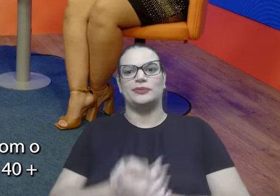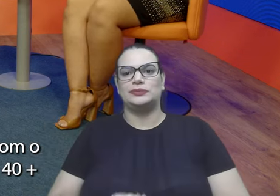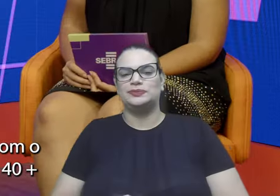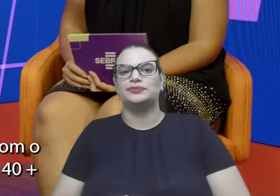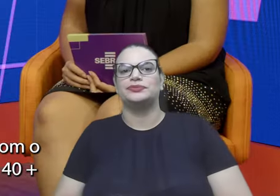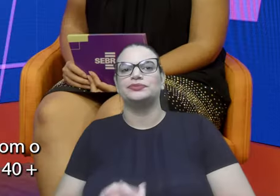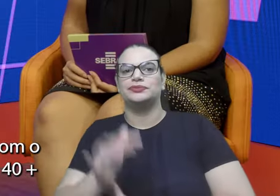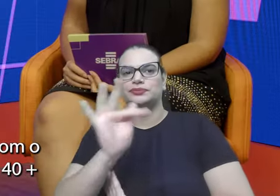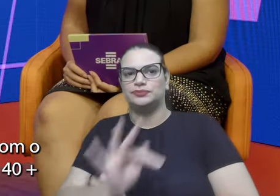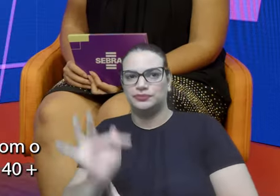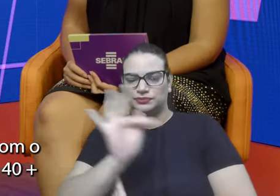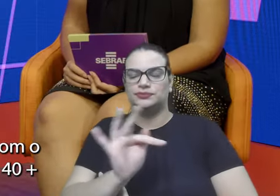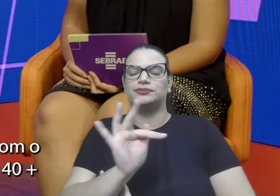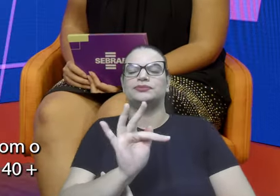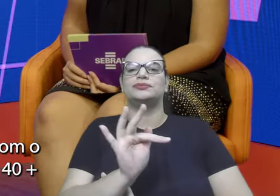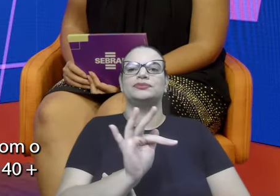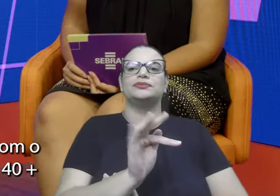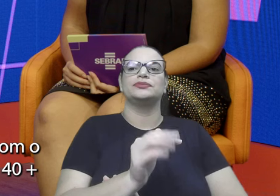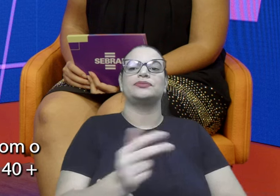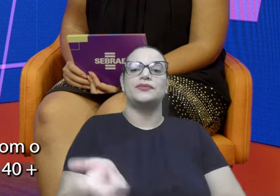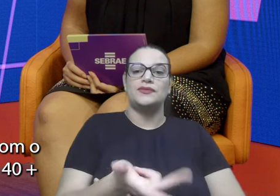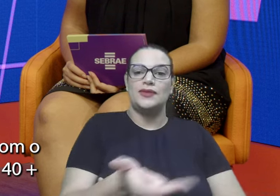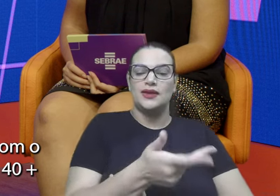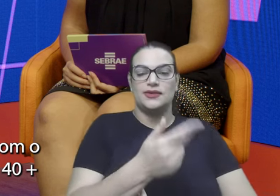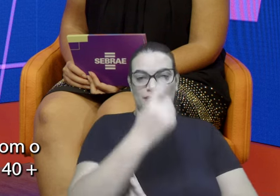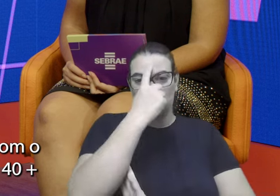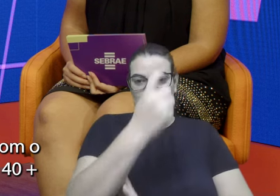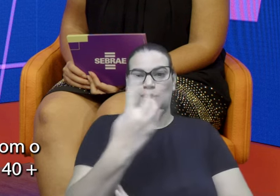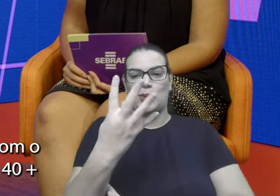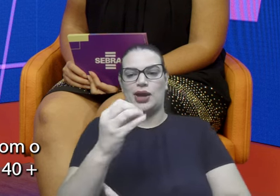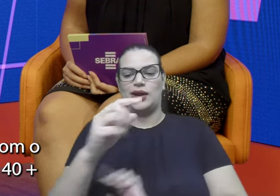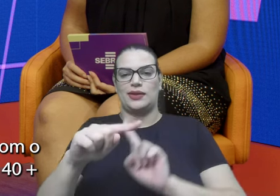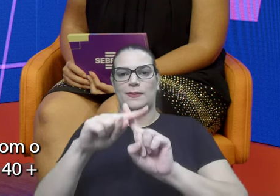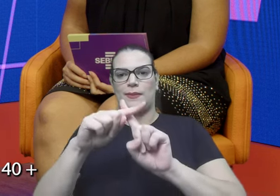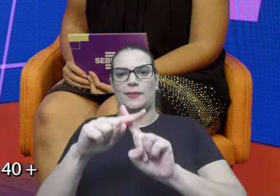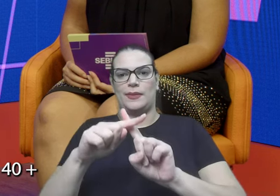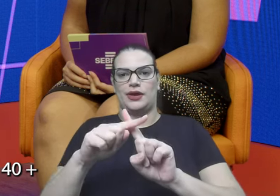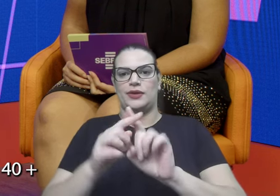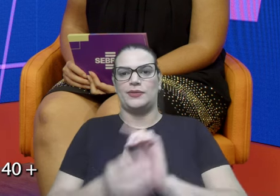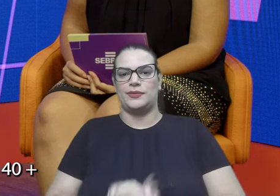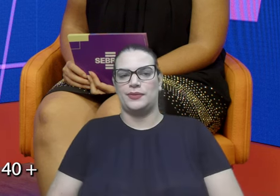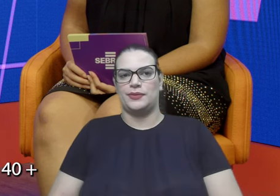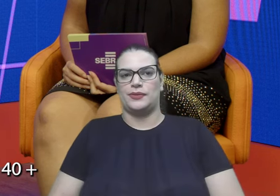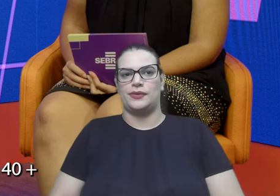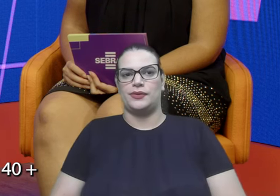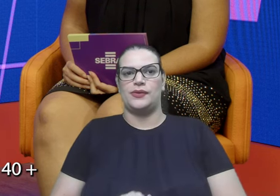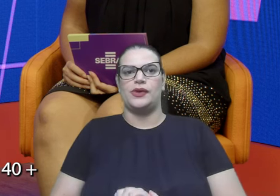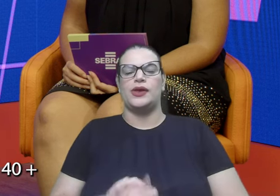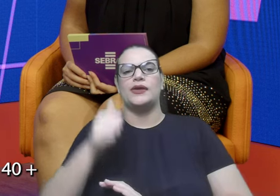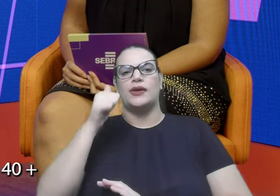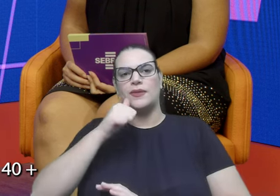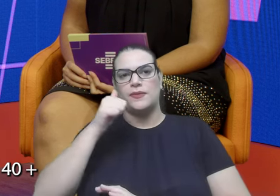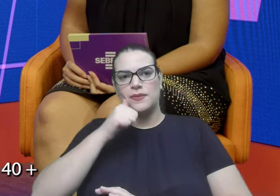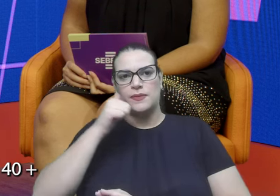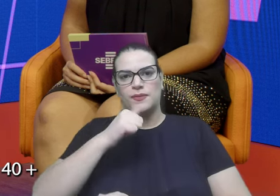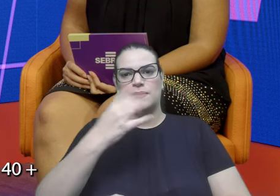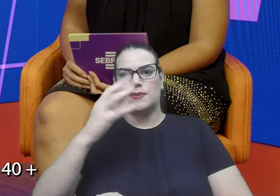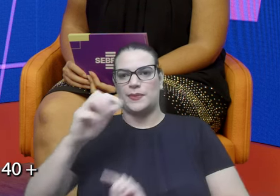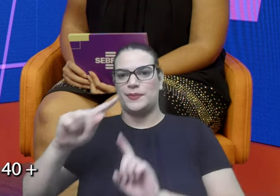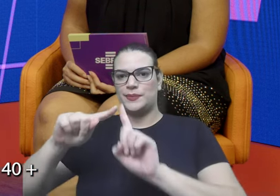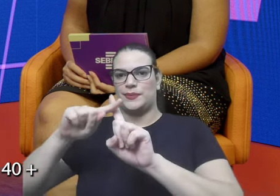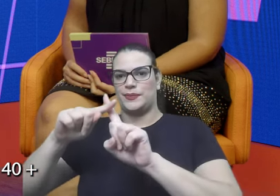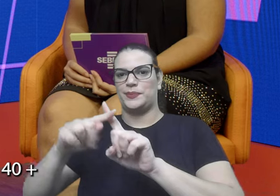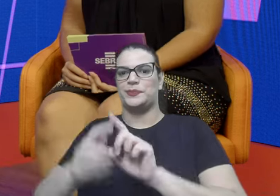aí a faculdade sebrai com o projeto aceleradora de ideias 40 mais né ou seja o público é destinado para as mulheres